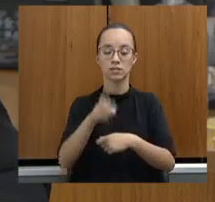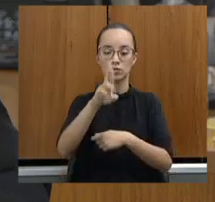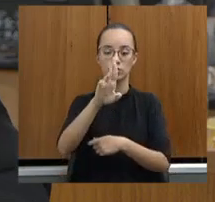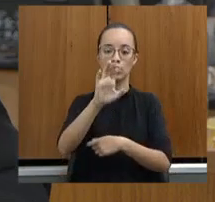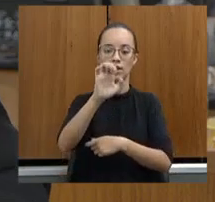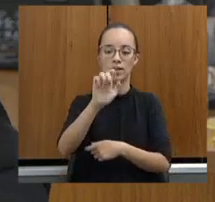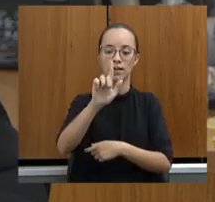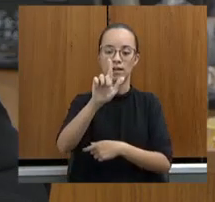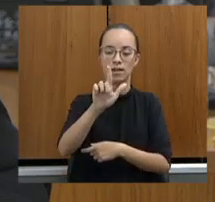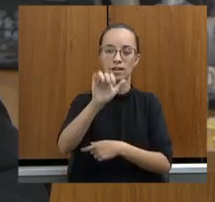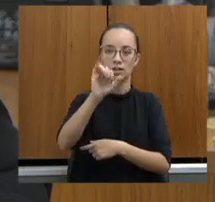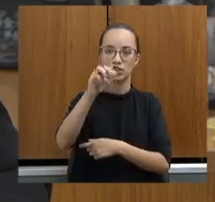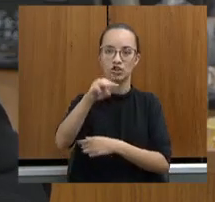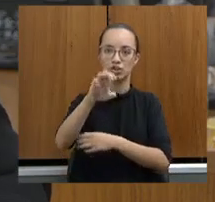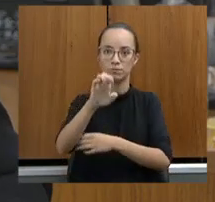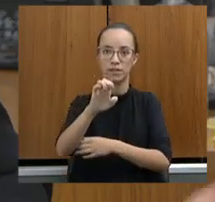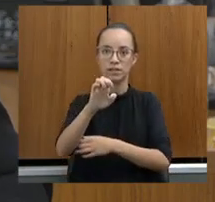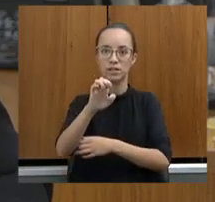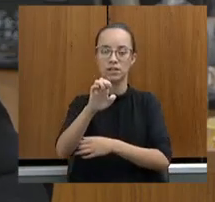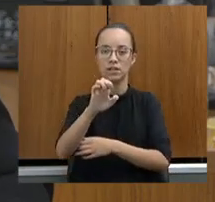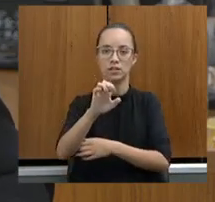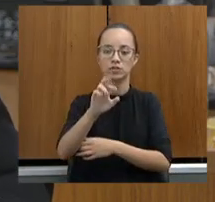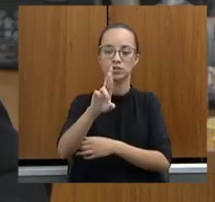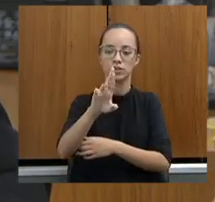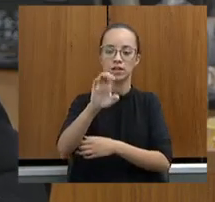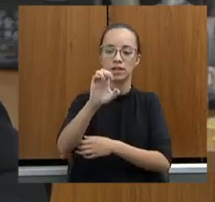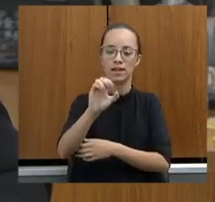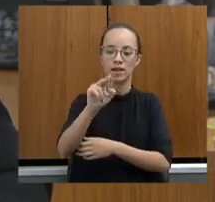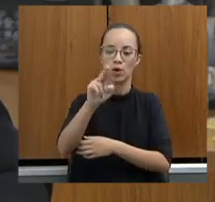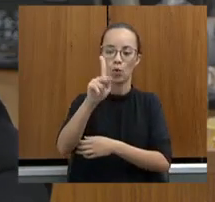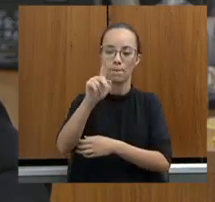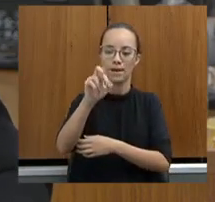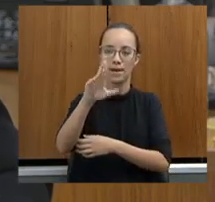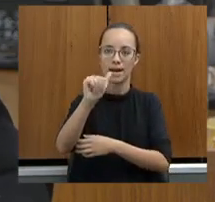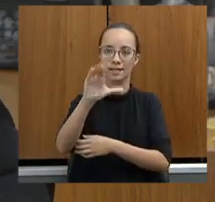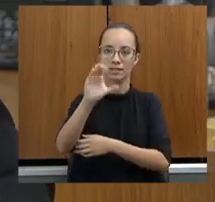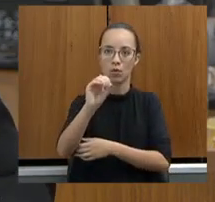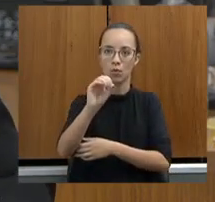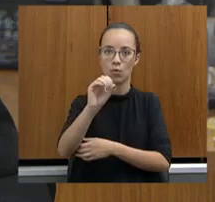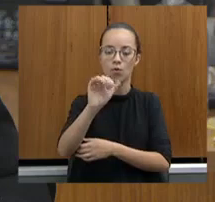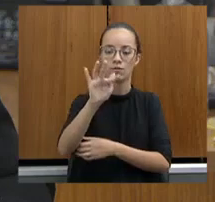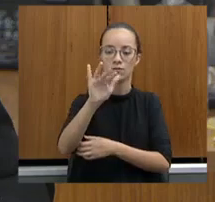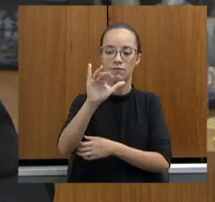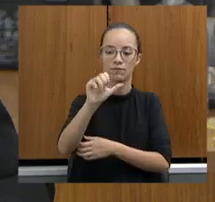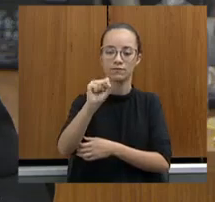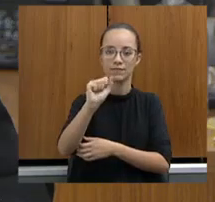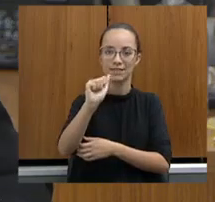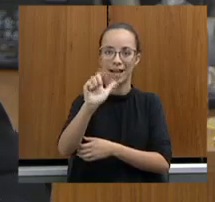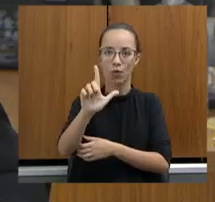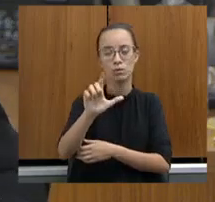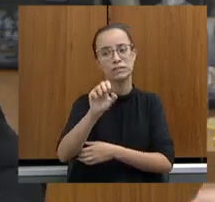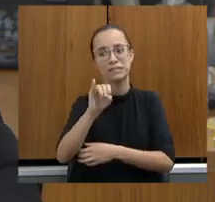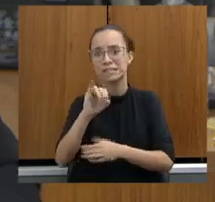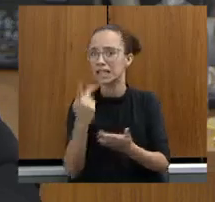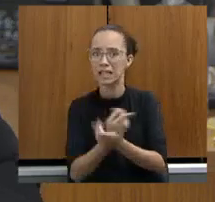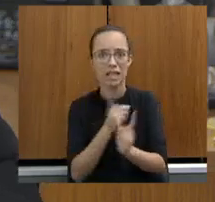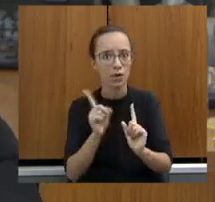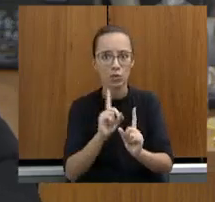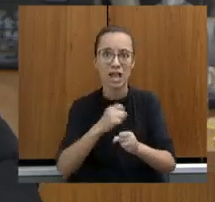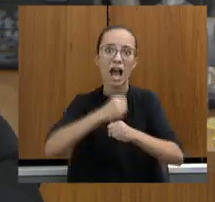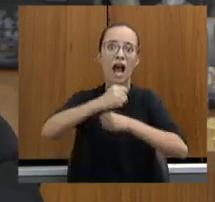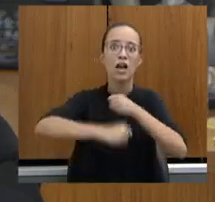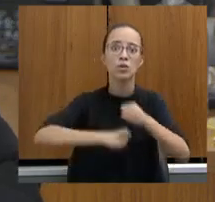fiscal porque com ele é como eu expliquei anteriormente se não houver a Adesão regime de recuperação fiscal o estado do ano que vem teria que pagar uma dívida